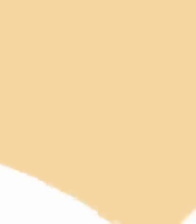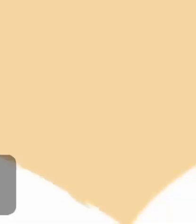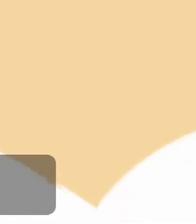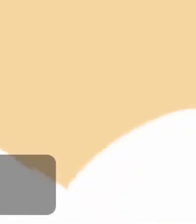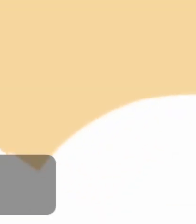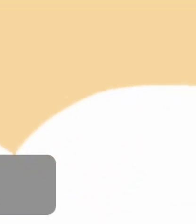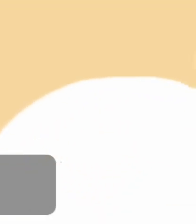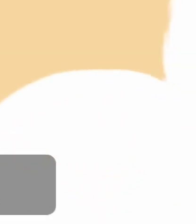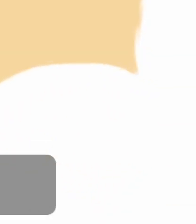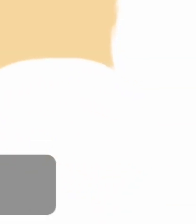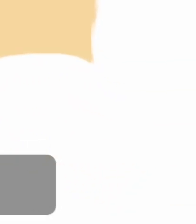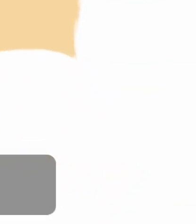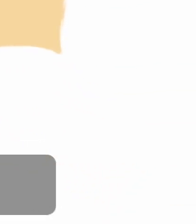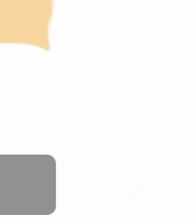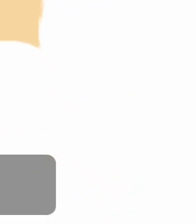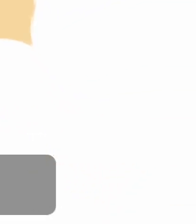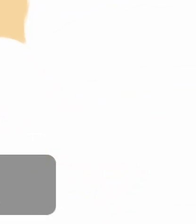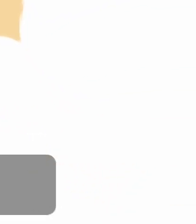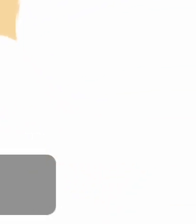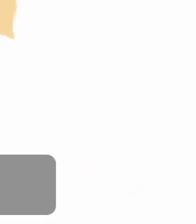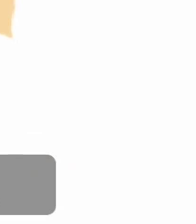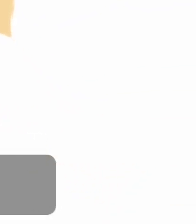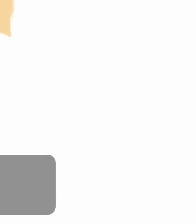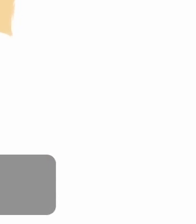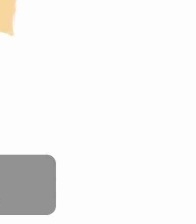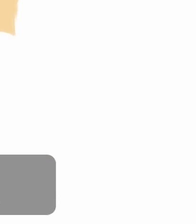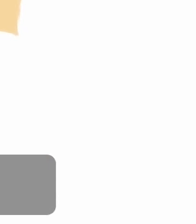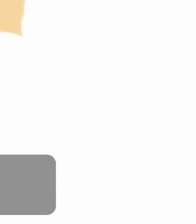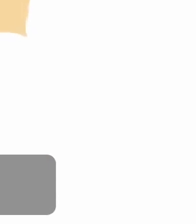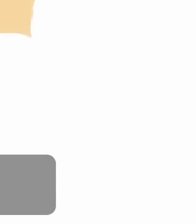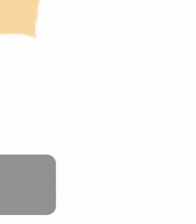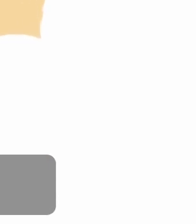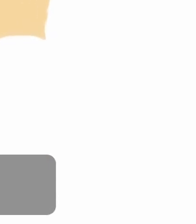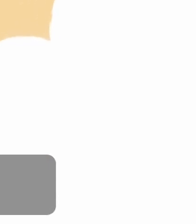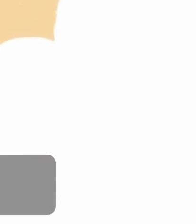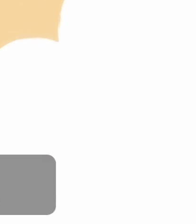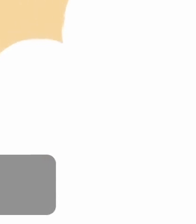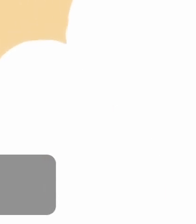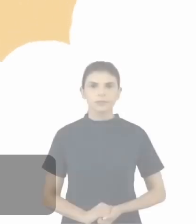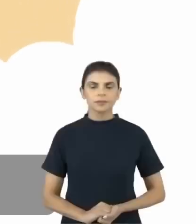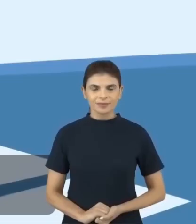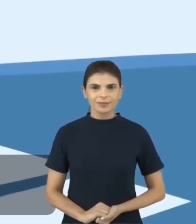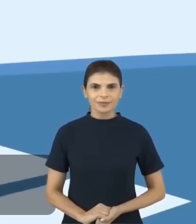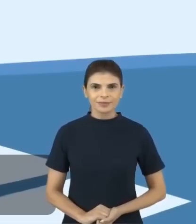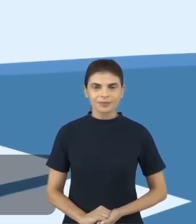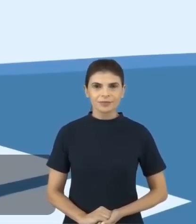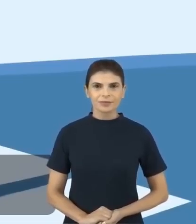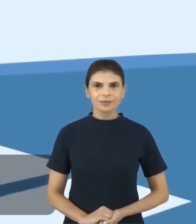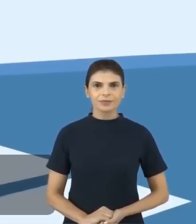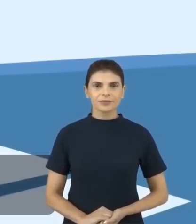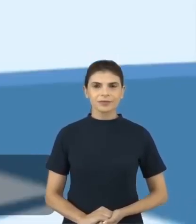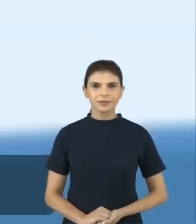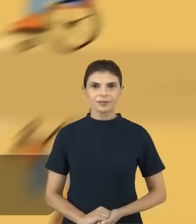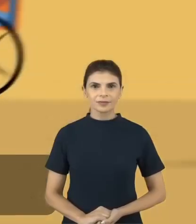No céu aparece a nova marca do Novo Viver Sem Limite. O Plano Nacional Novo Viver Sem Limite é uma política pública federal